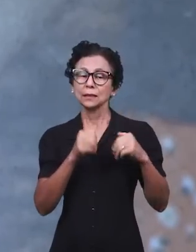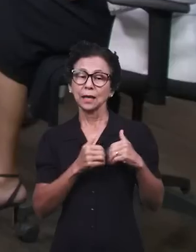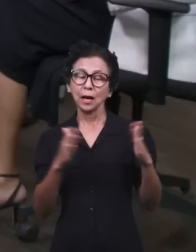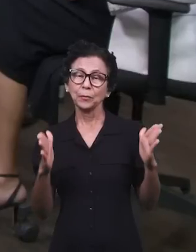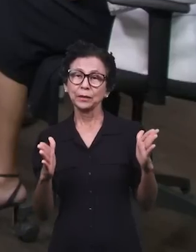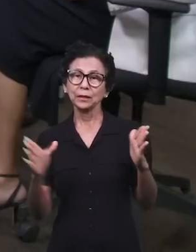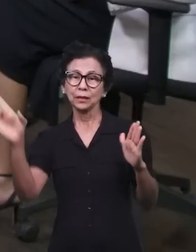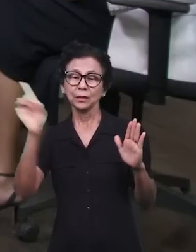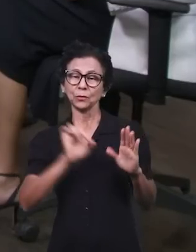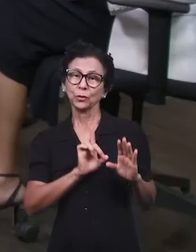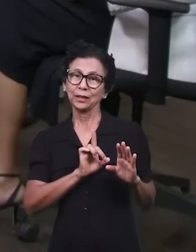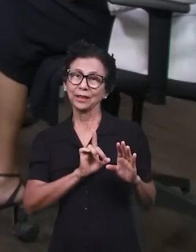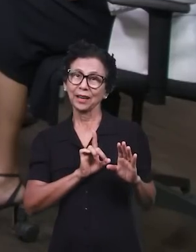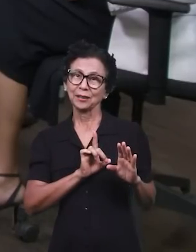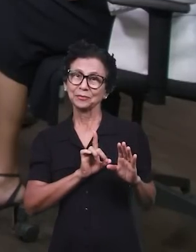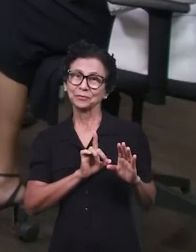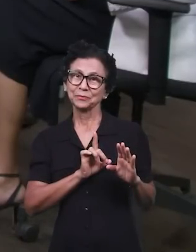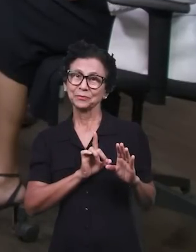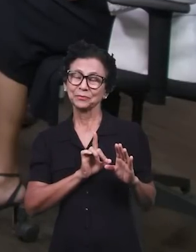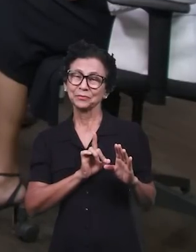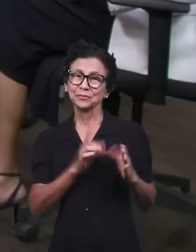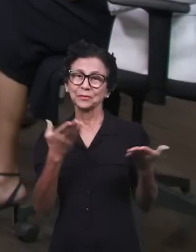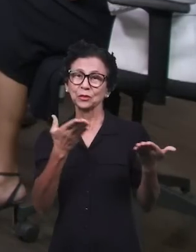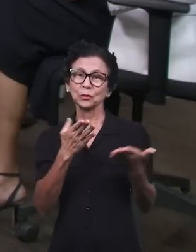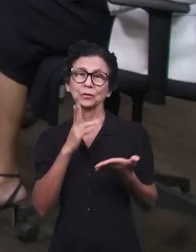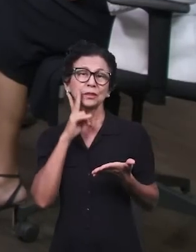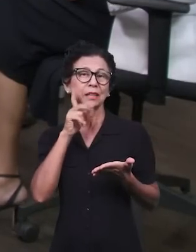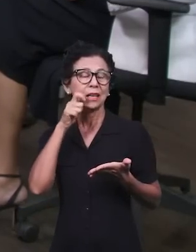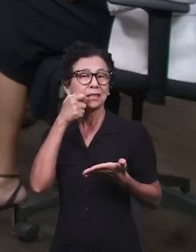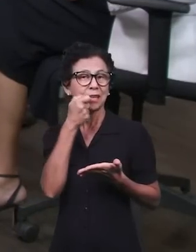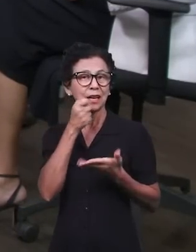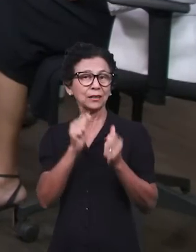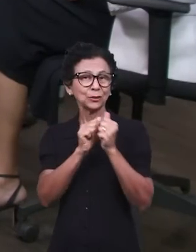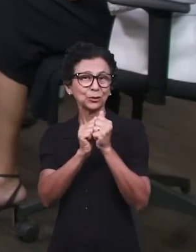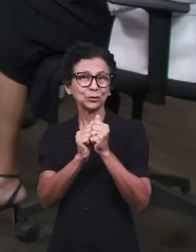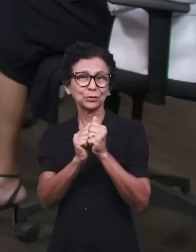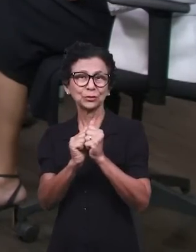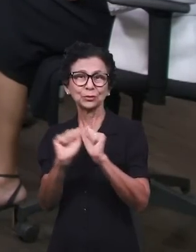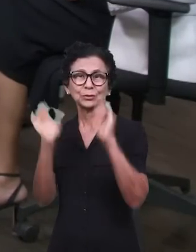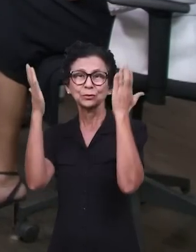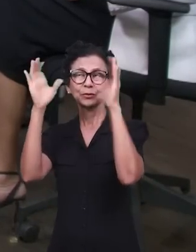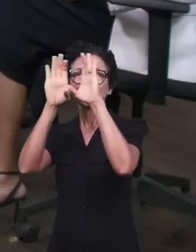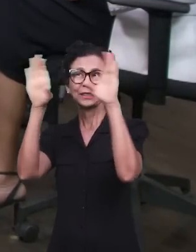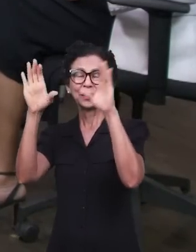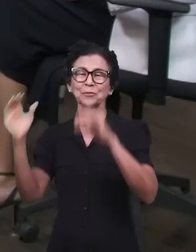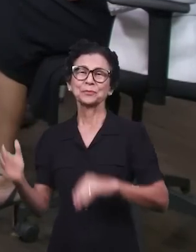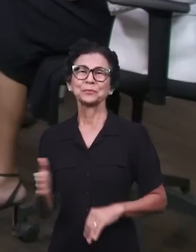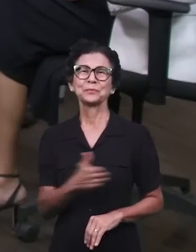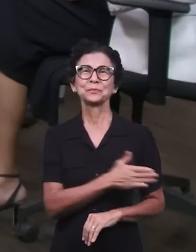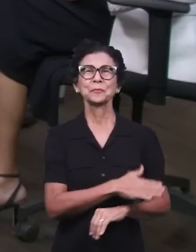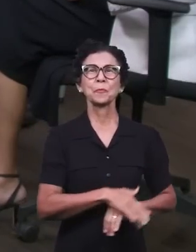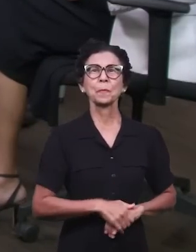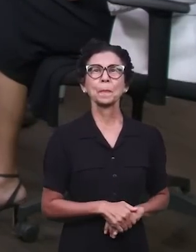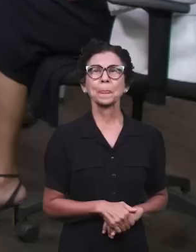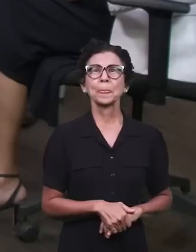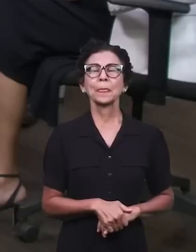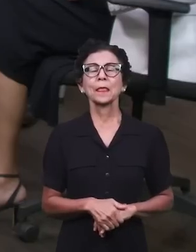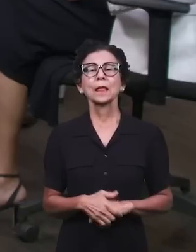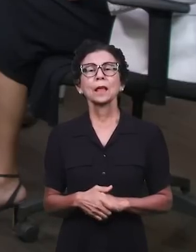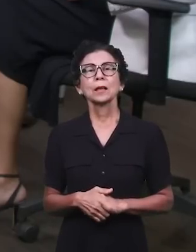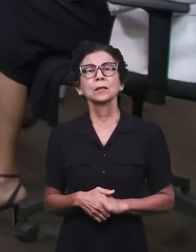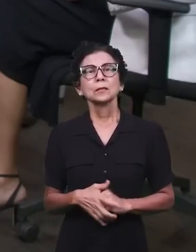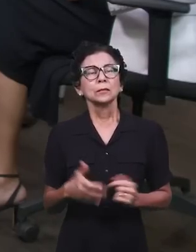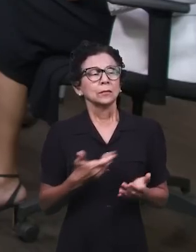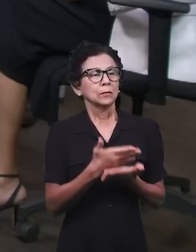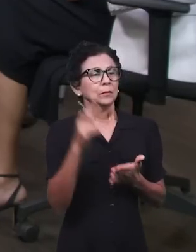nós. E aqui você vê todos aqueles que estamos aqui no estúdio para esta edição do programa Os Dias da Minha Mocidade. Eu vou começar